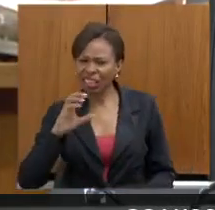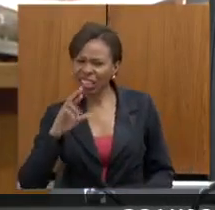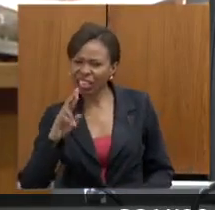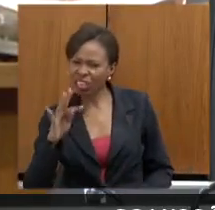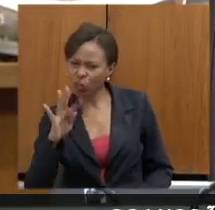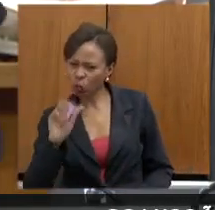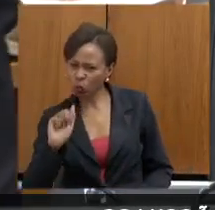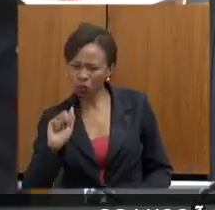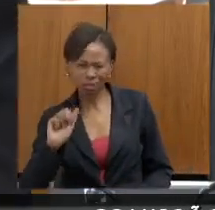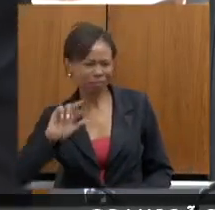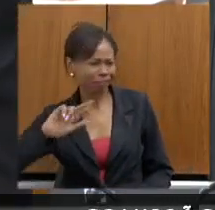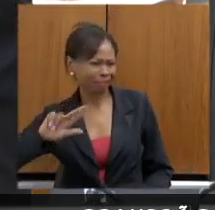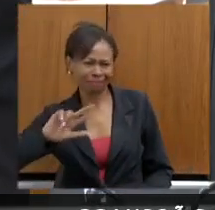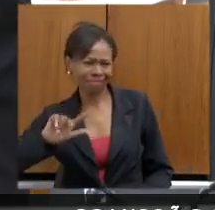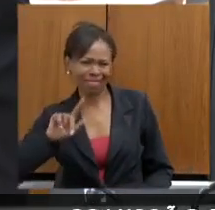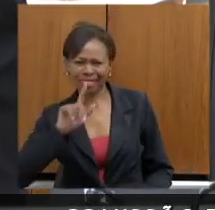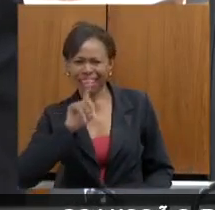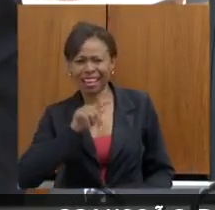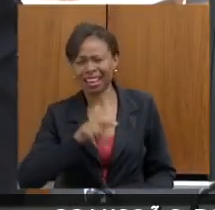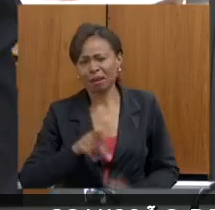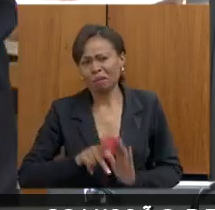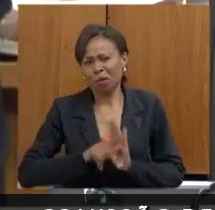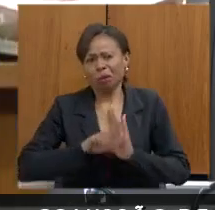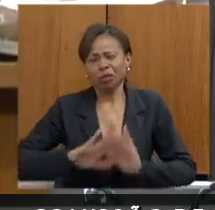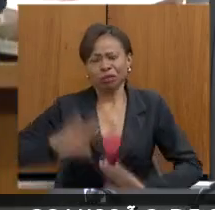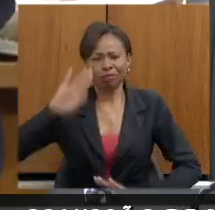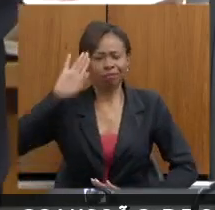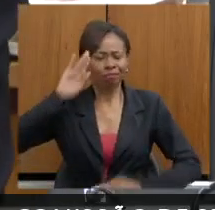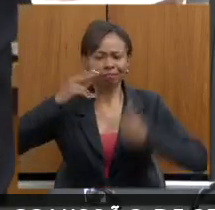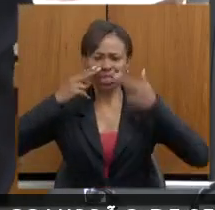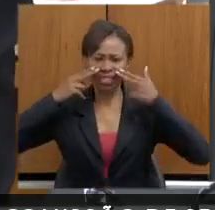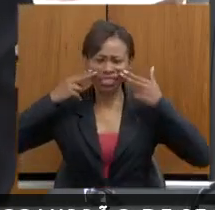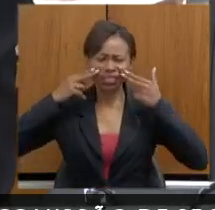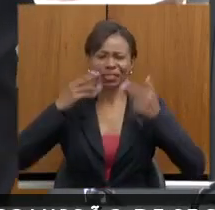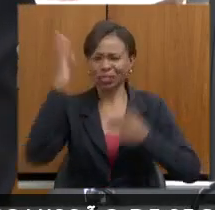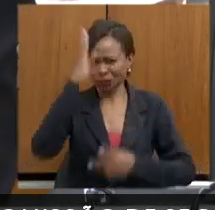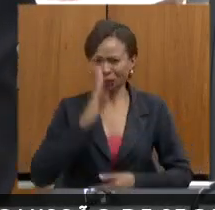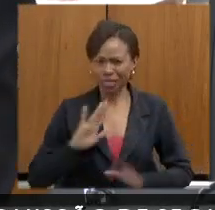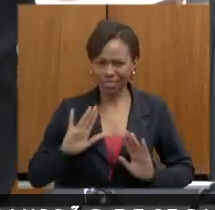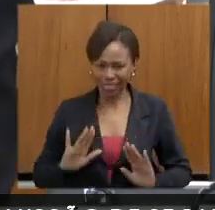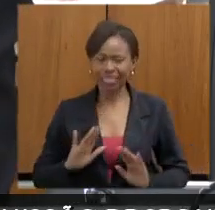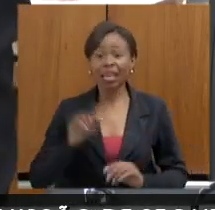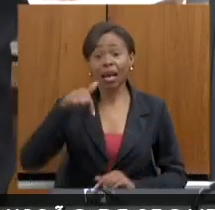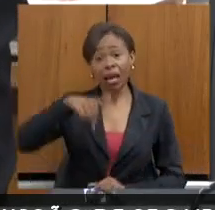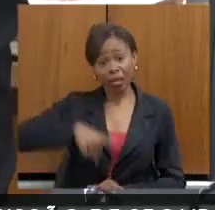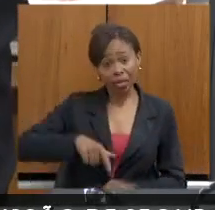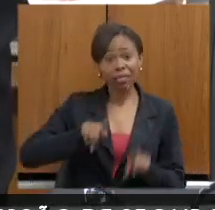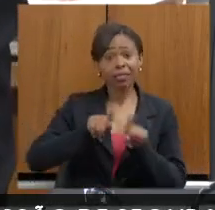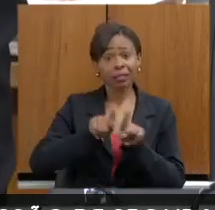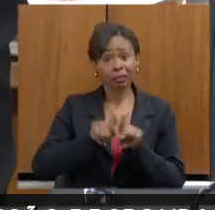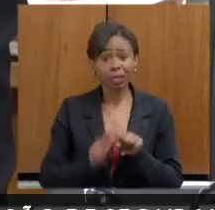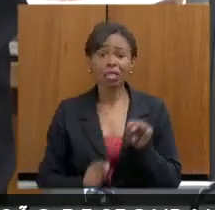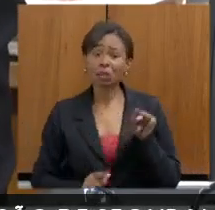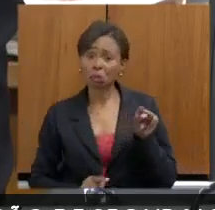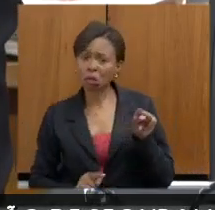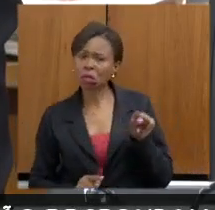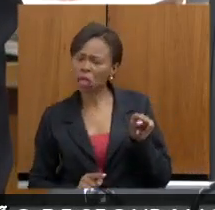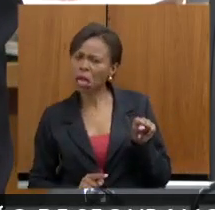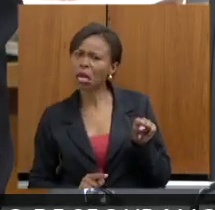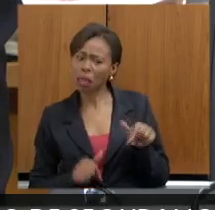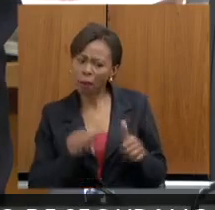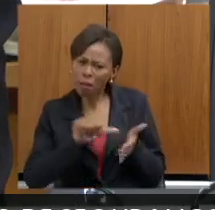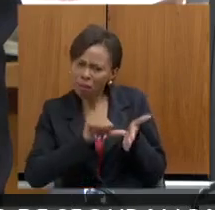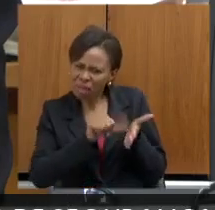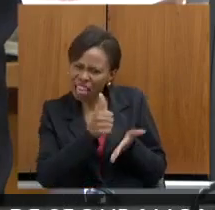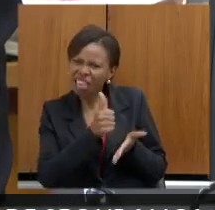com escrito do exército brasileiro e aqui também possa ele está indo muito bem no